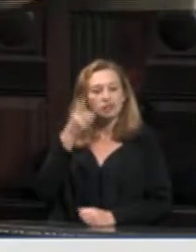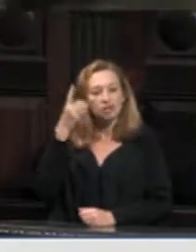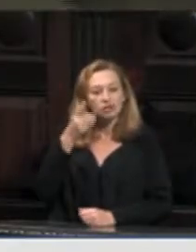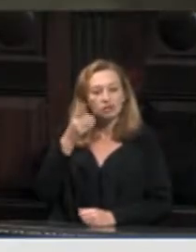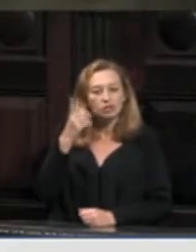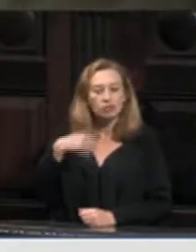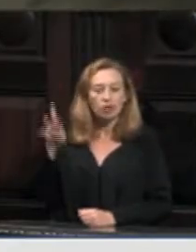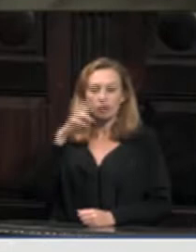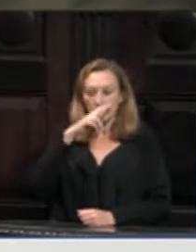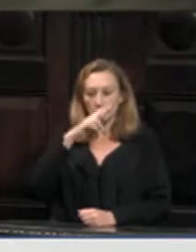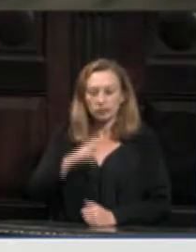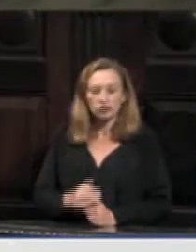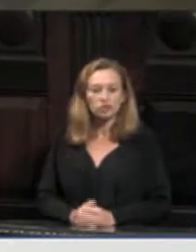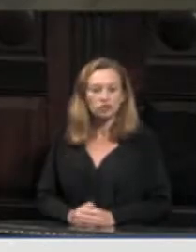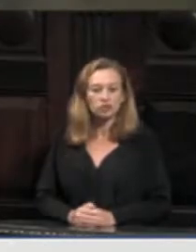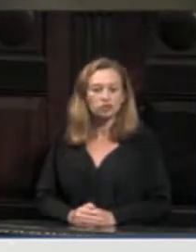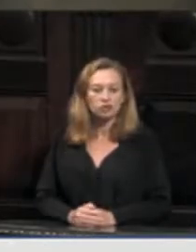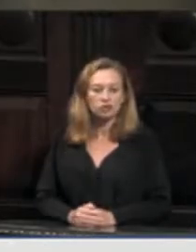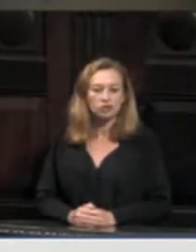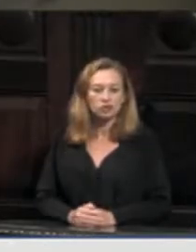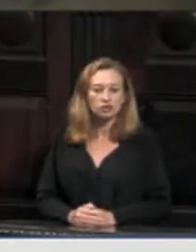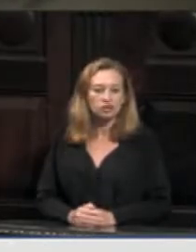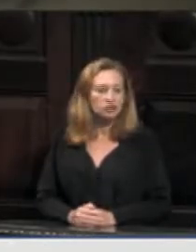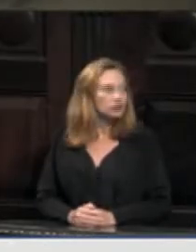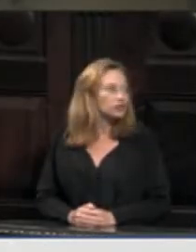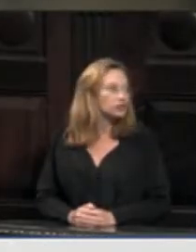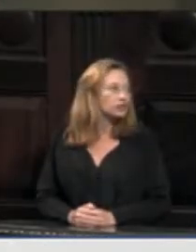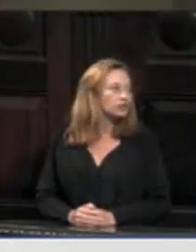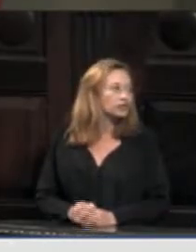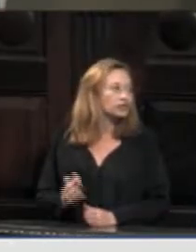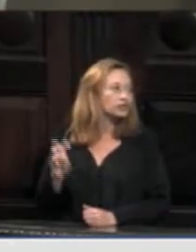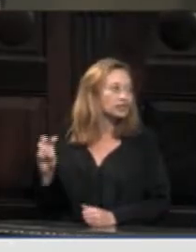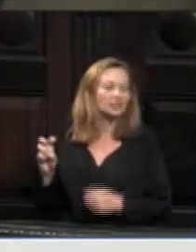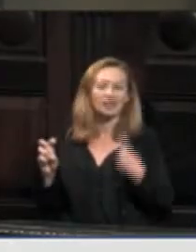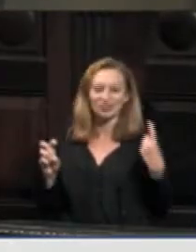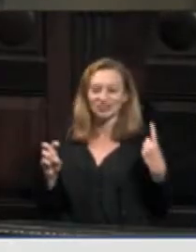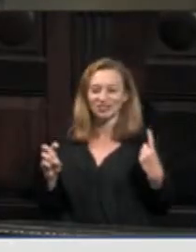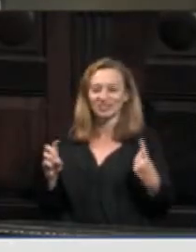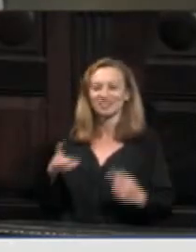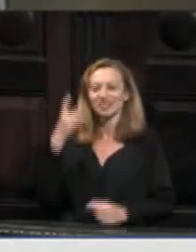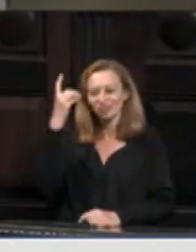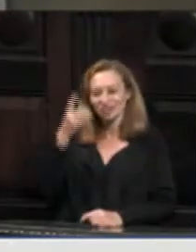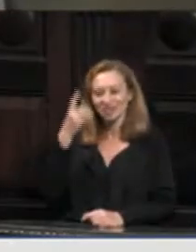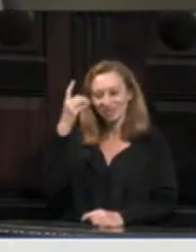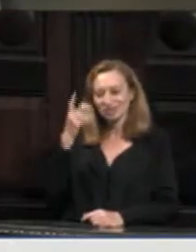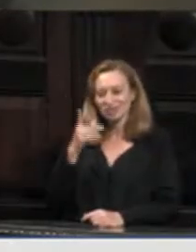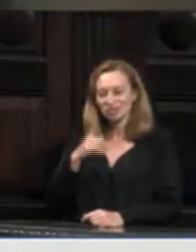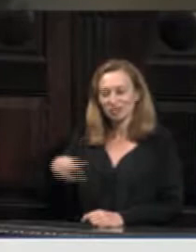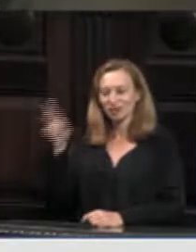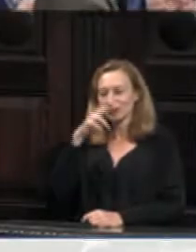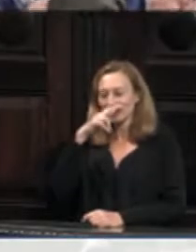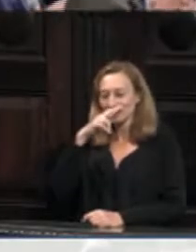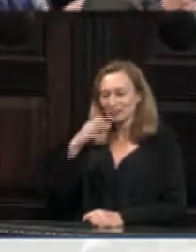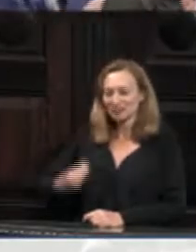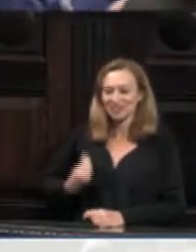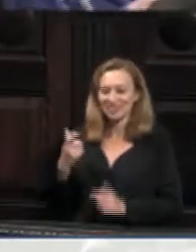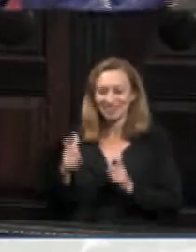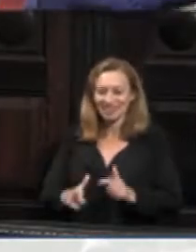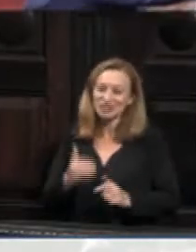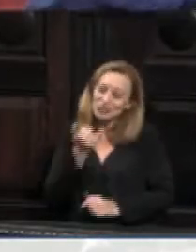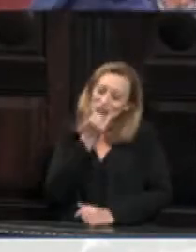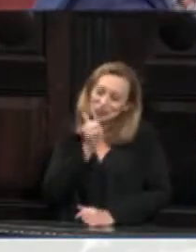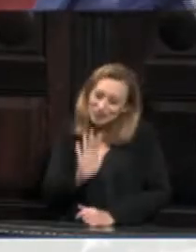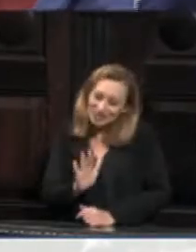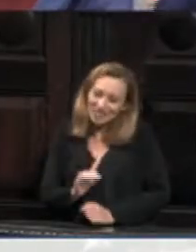Ramos. Não se contando presente, 5 a 1. Paulo Ramos está presente, logicamente. Presidente. Desculpa,